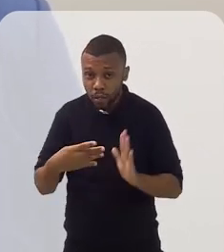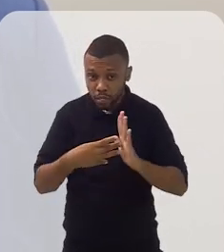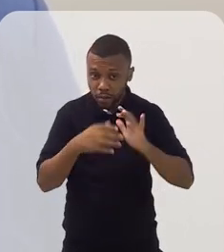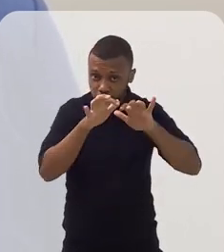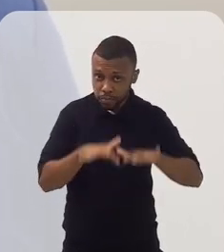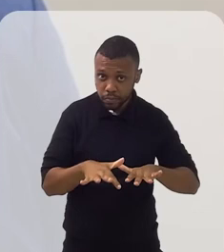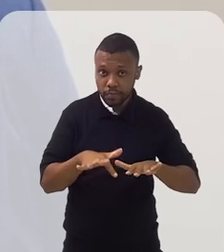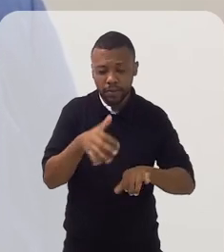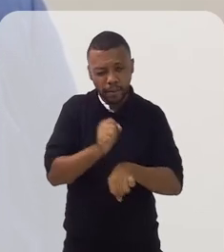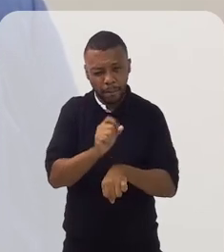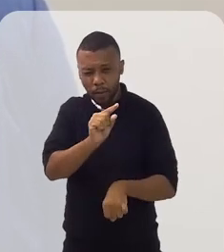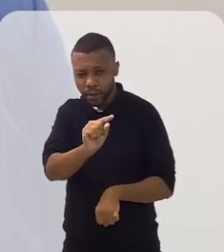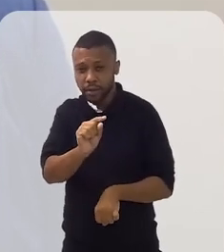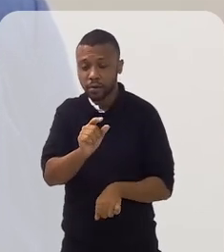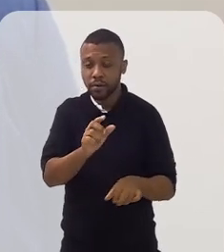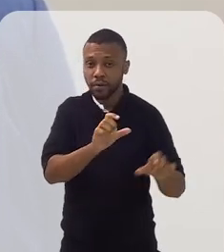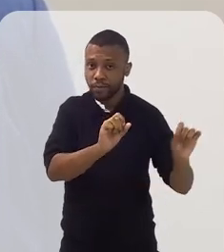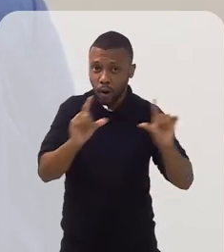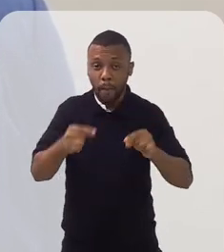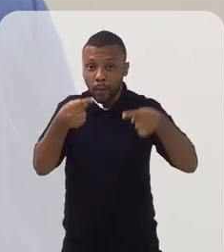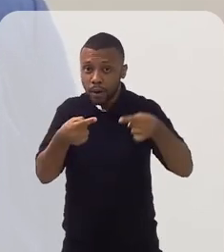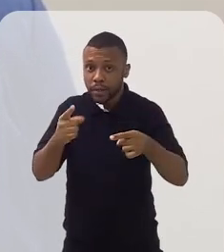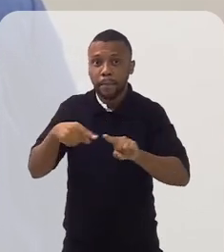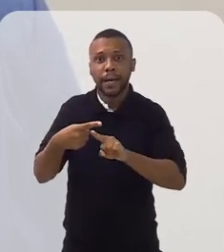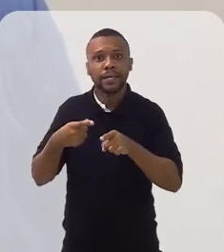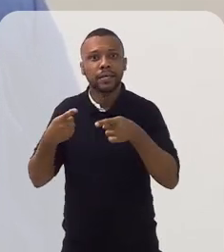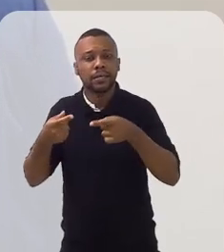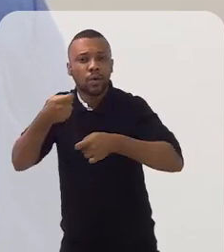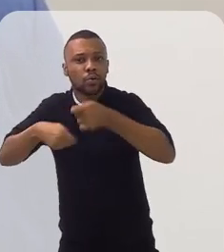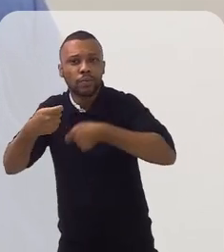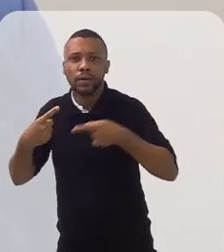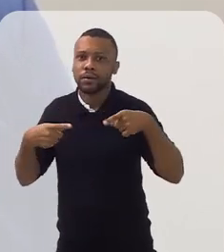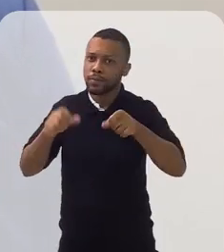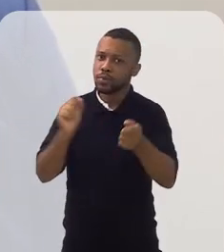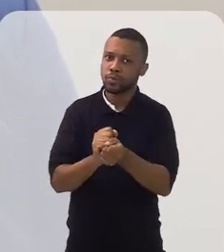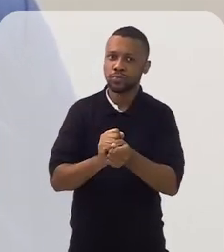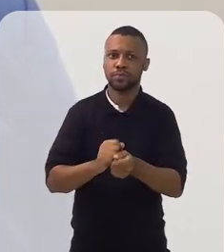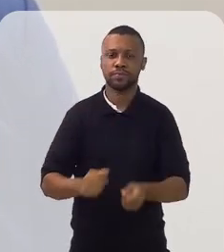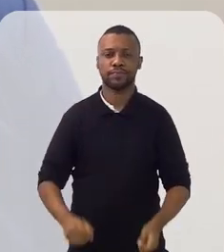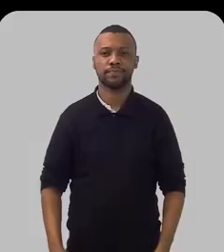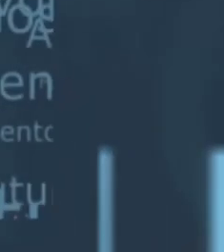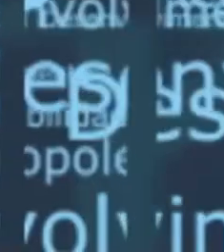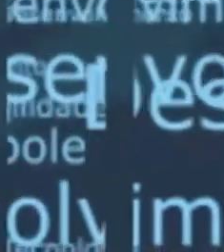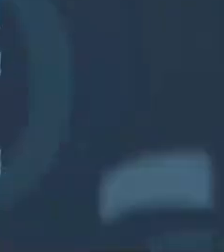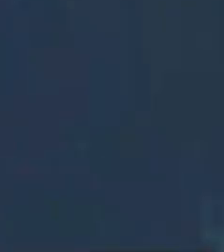com a gente, não saia daqui. Rio Informa que política e economia caminham juntas.